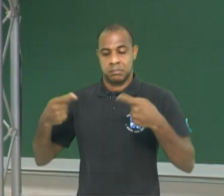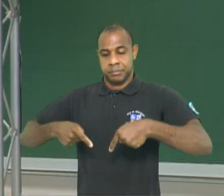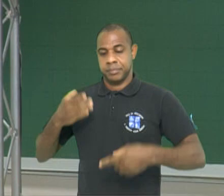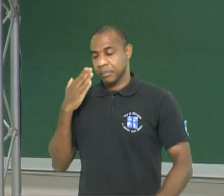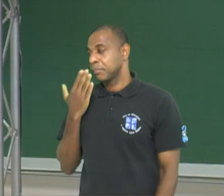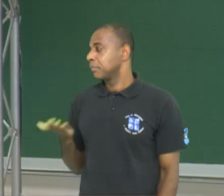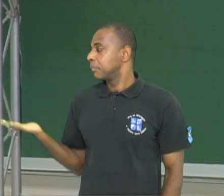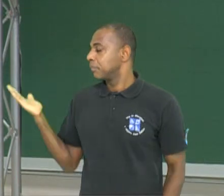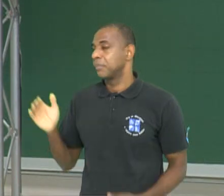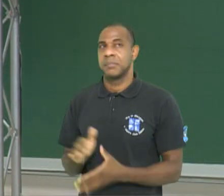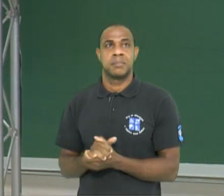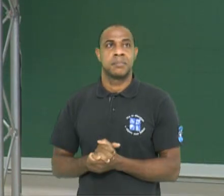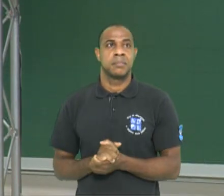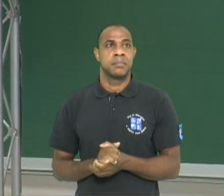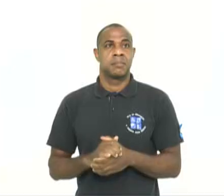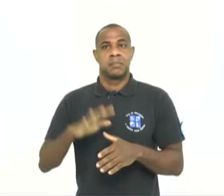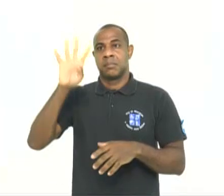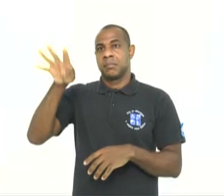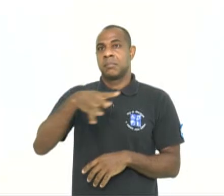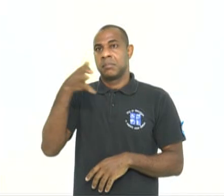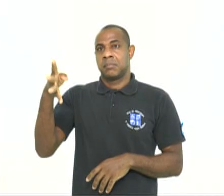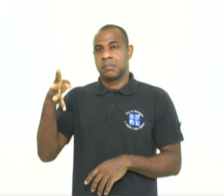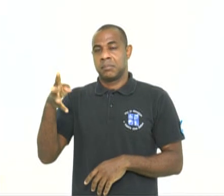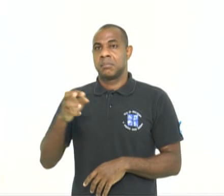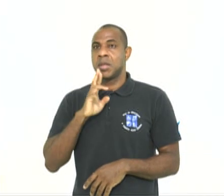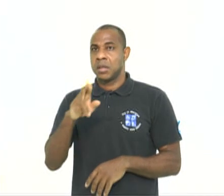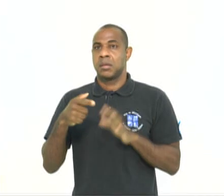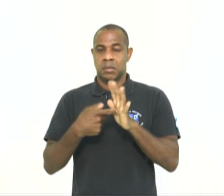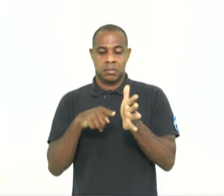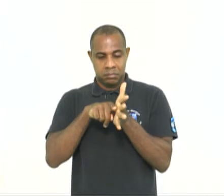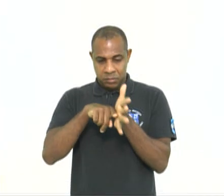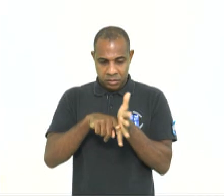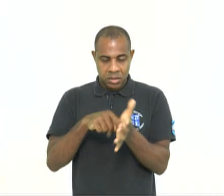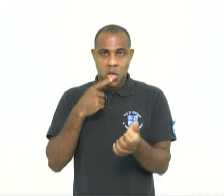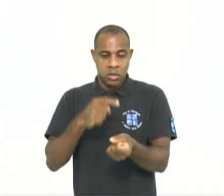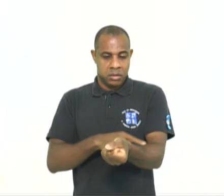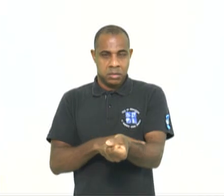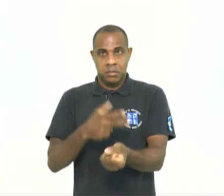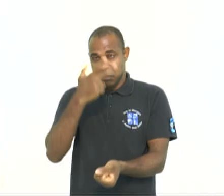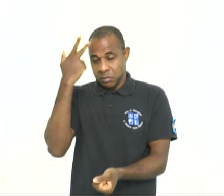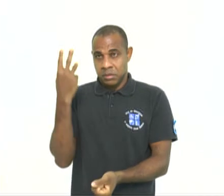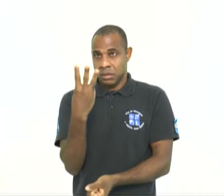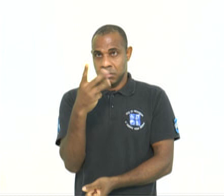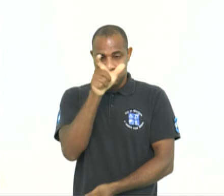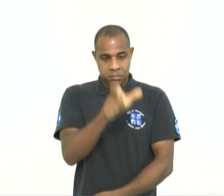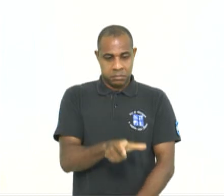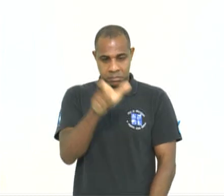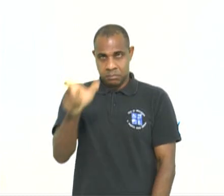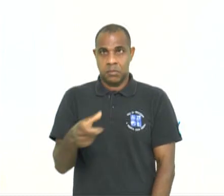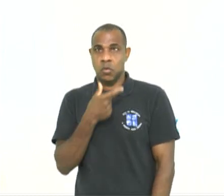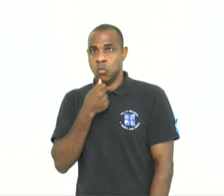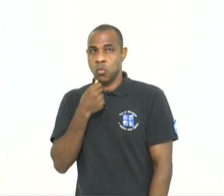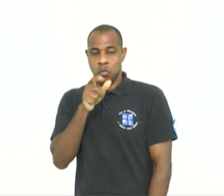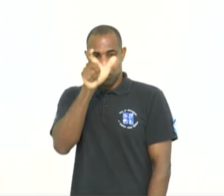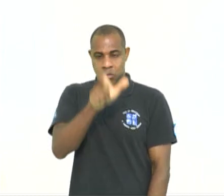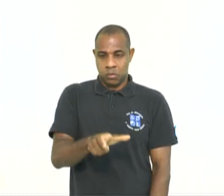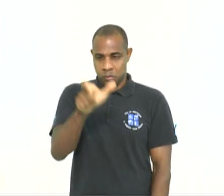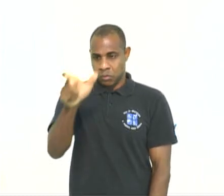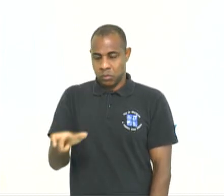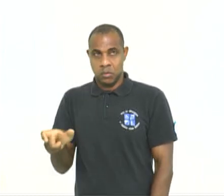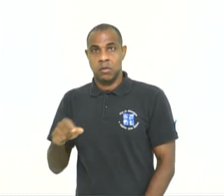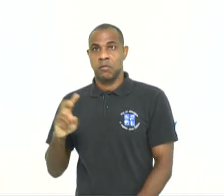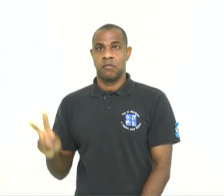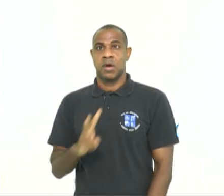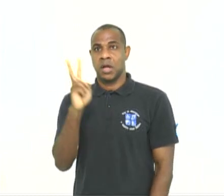quiz, gente. A tabela abaixo apresenta o resultado do exame de sangue de 3 pacientes adultos do sexo masculino e também os valores